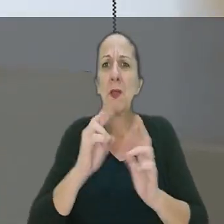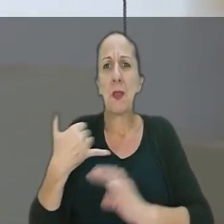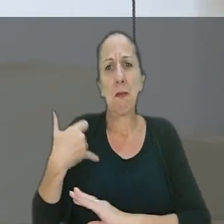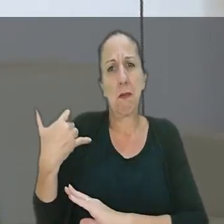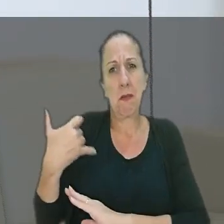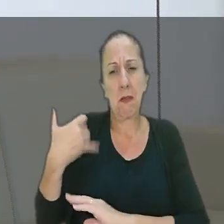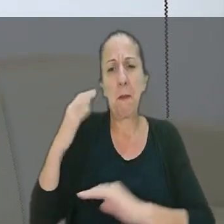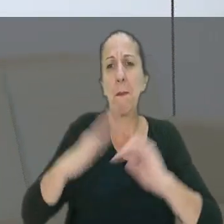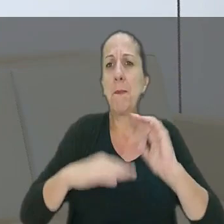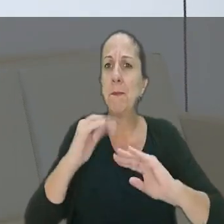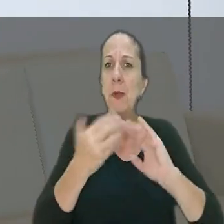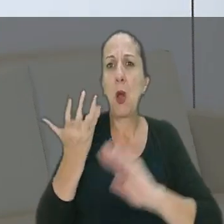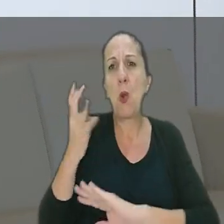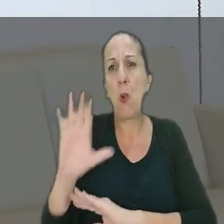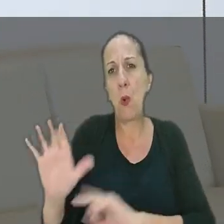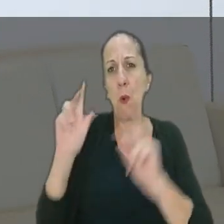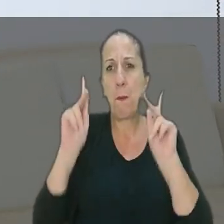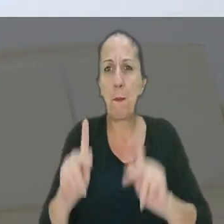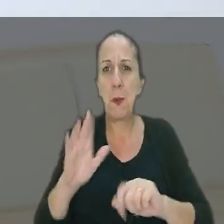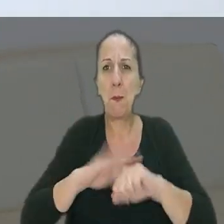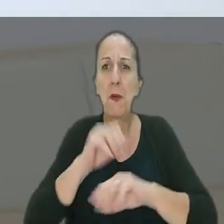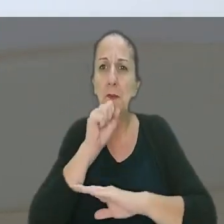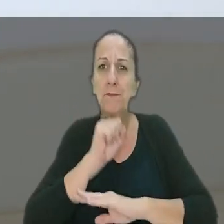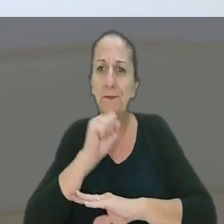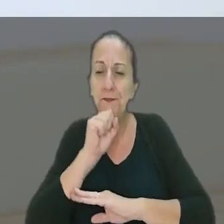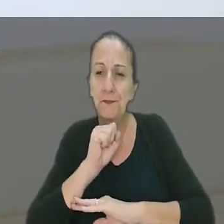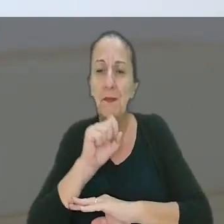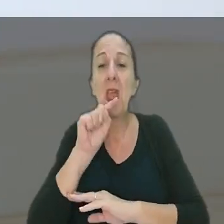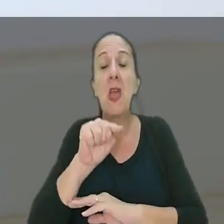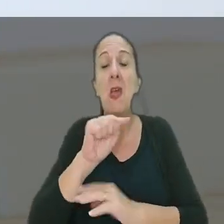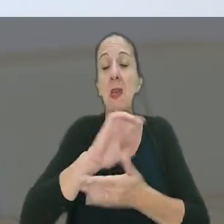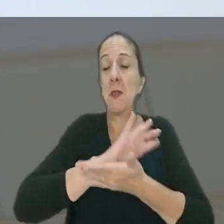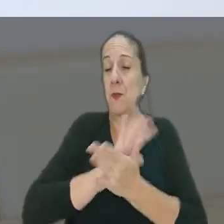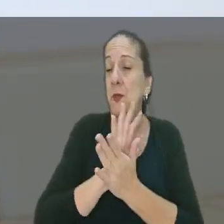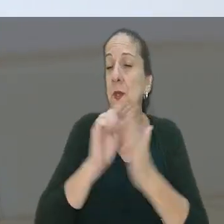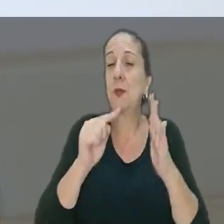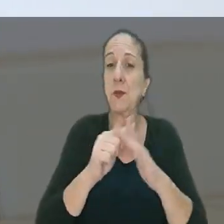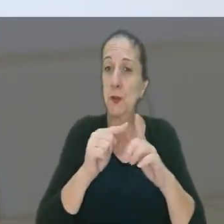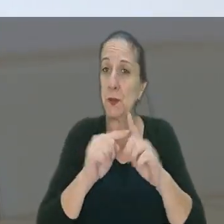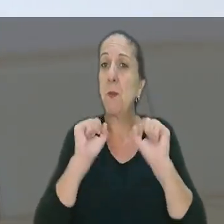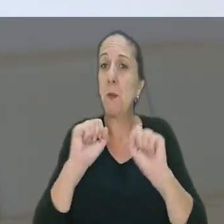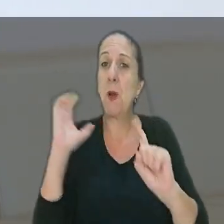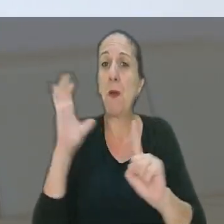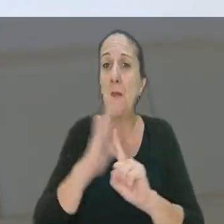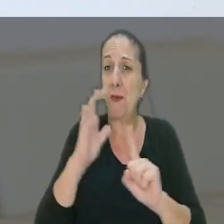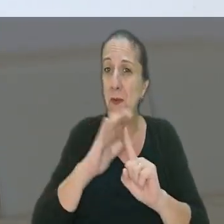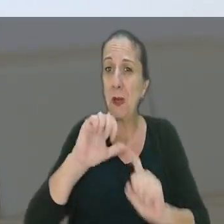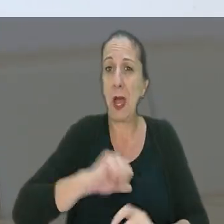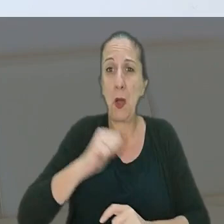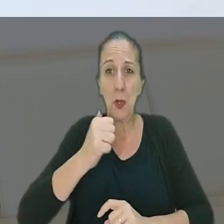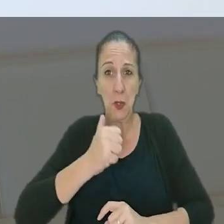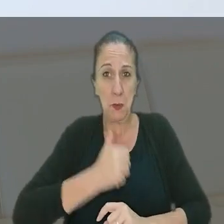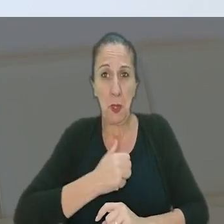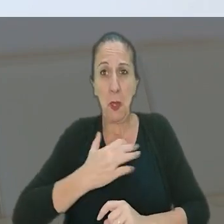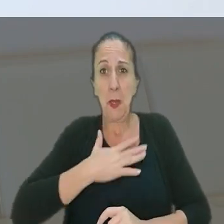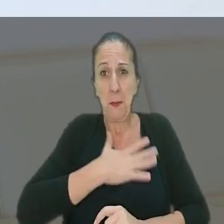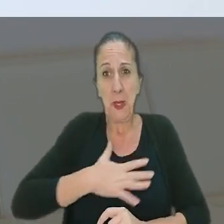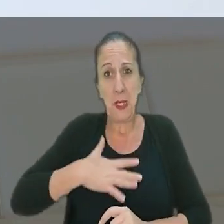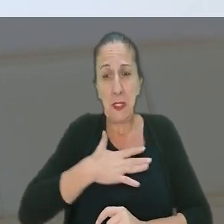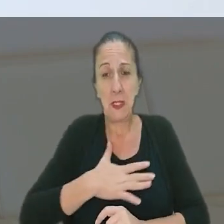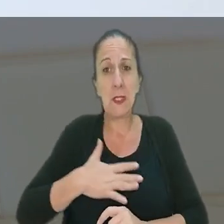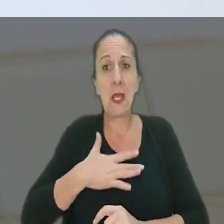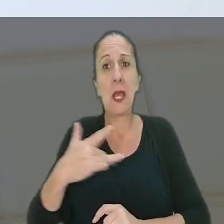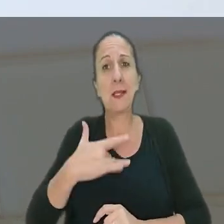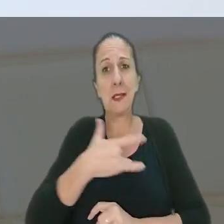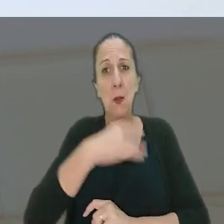idade, praticado muitas vezes contra pessoas mais velhas. Esse tipo de discriminação pode afetar a autoestima, o bem-estar